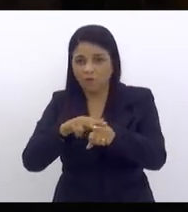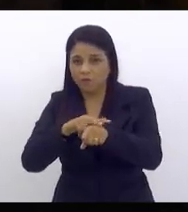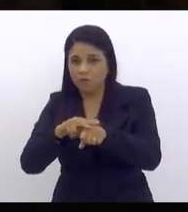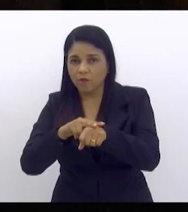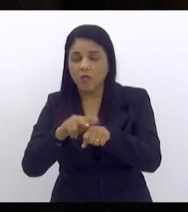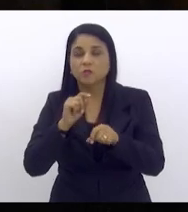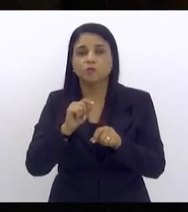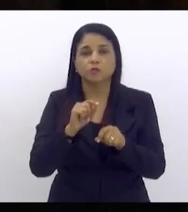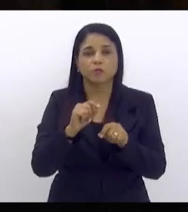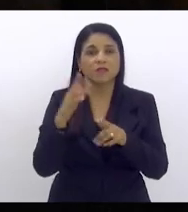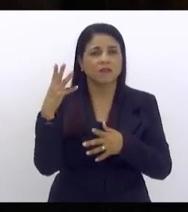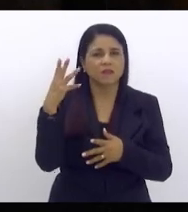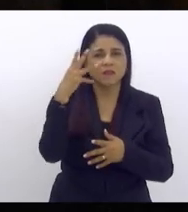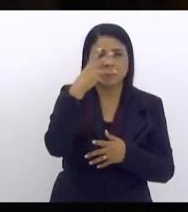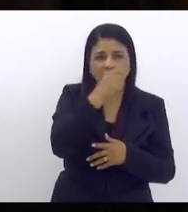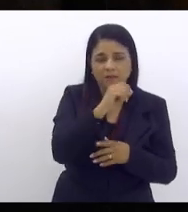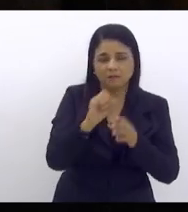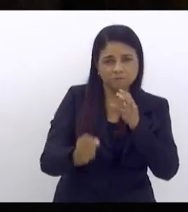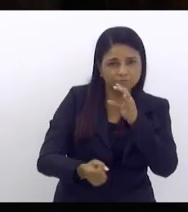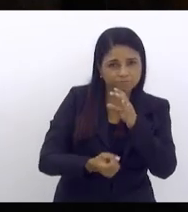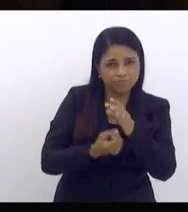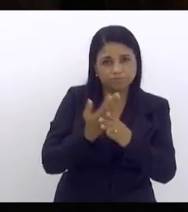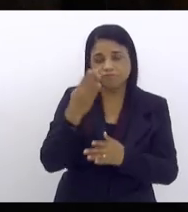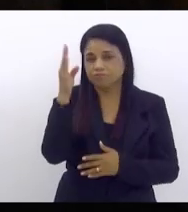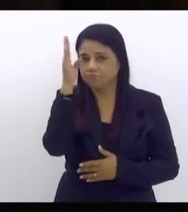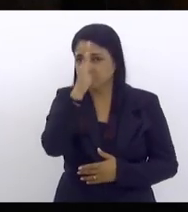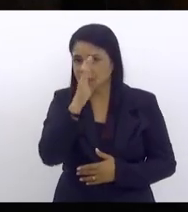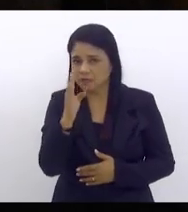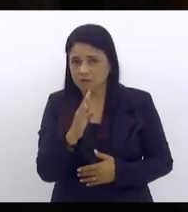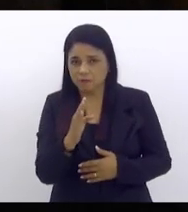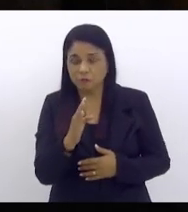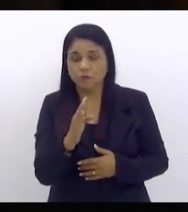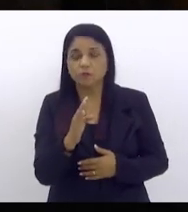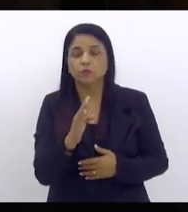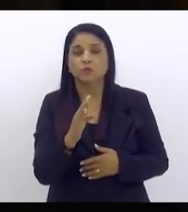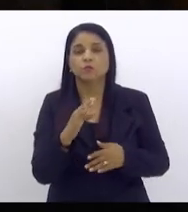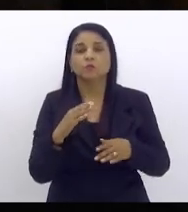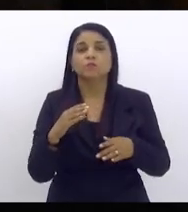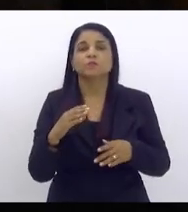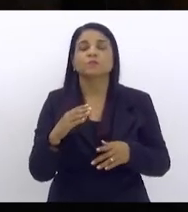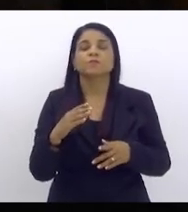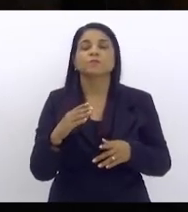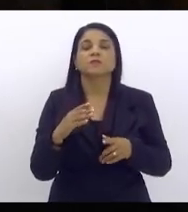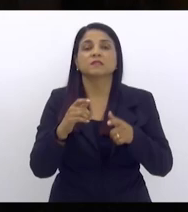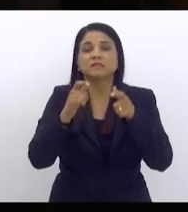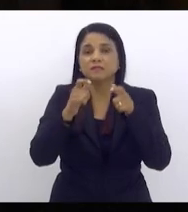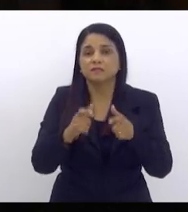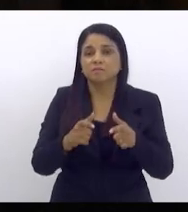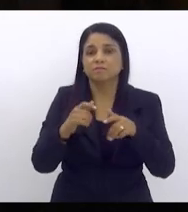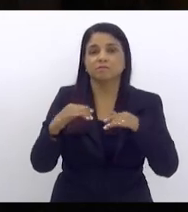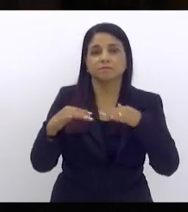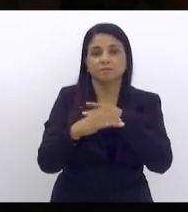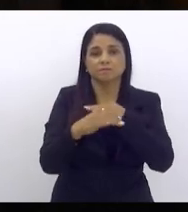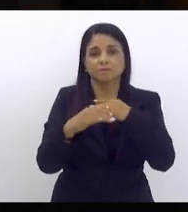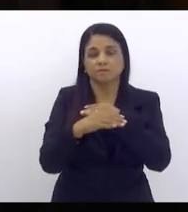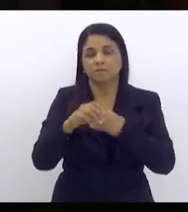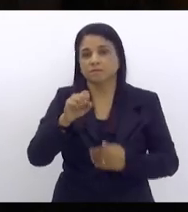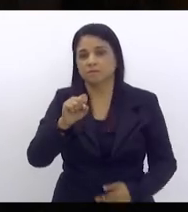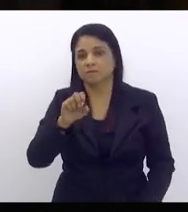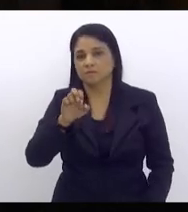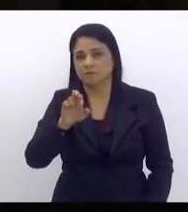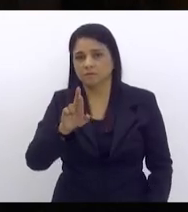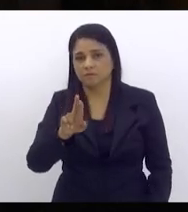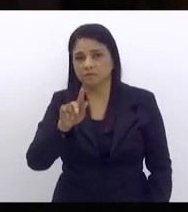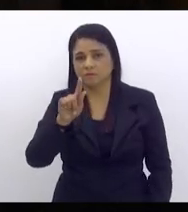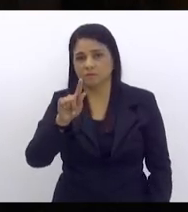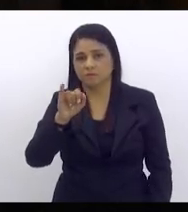nossa querida Linda Brasil, que é da cidade de Sergipe. Então, a gente entender que costurar